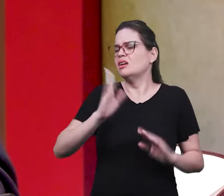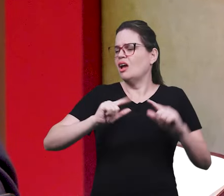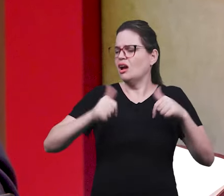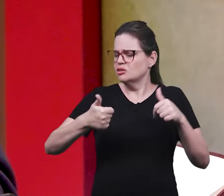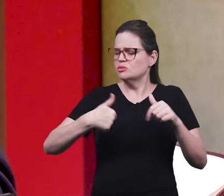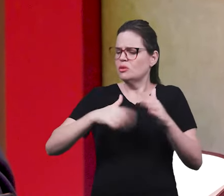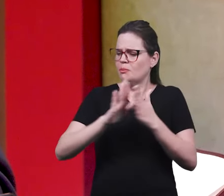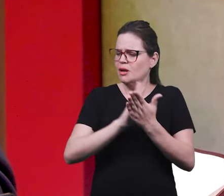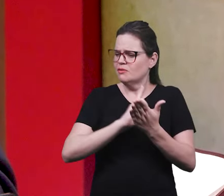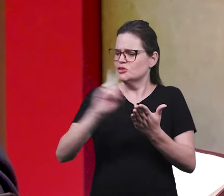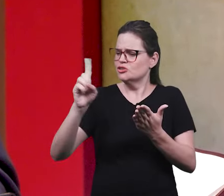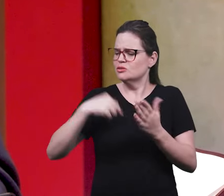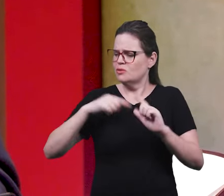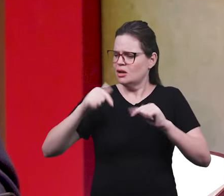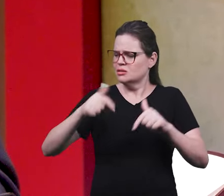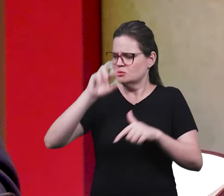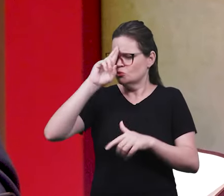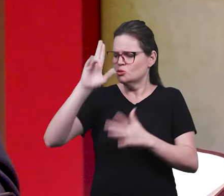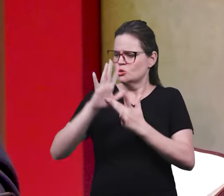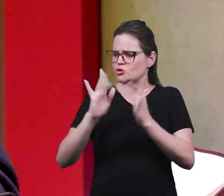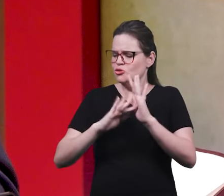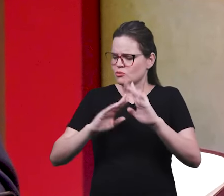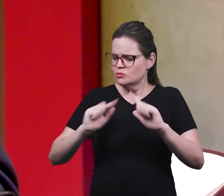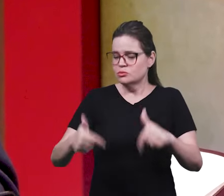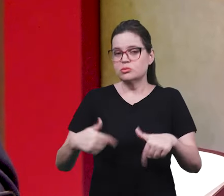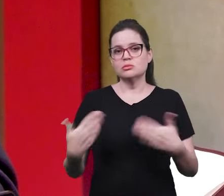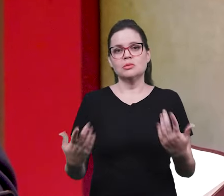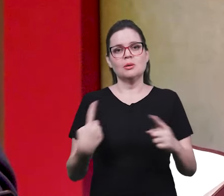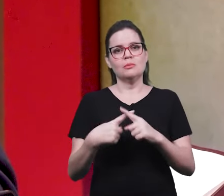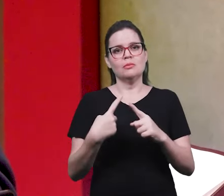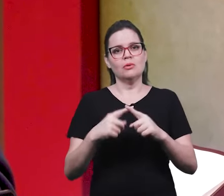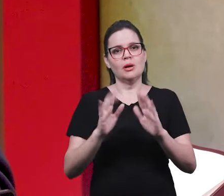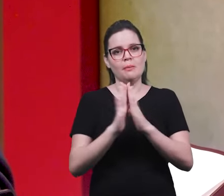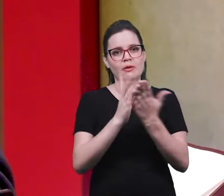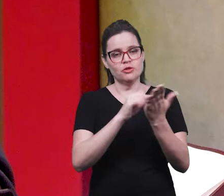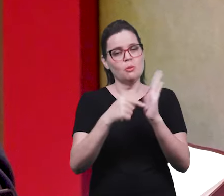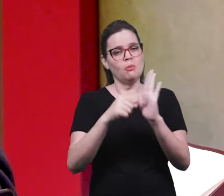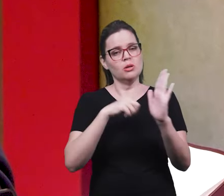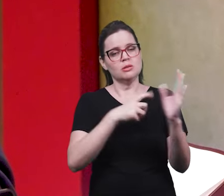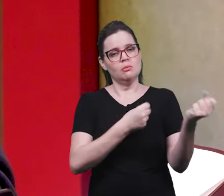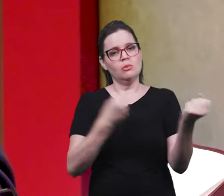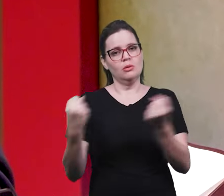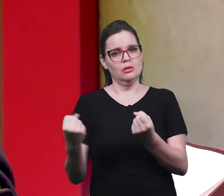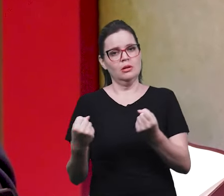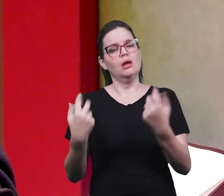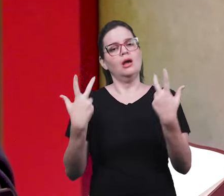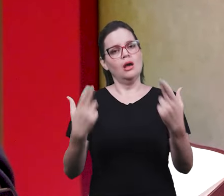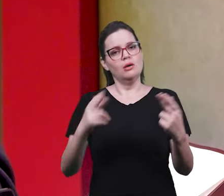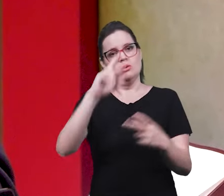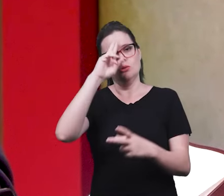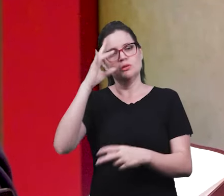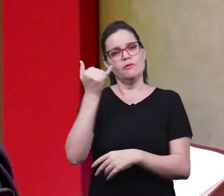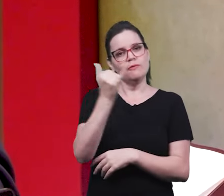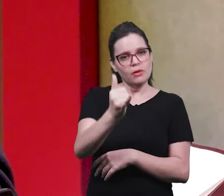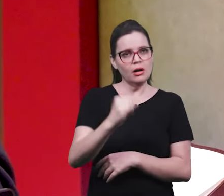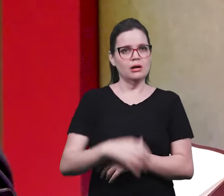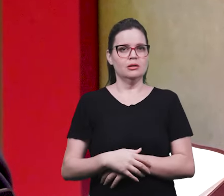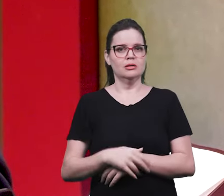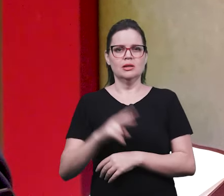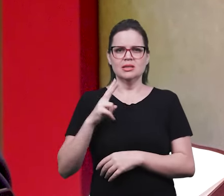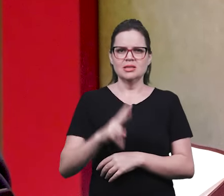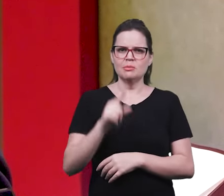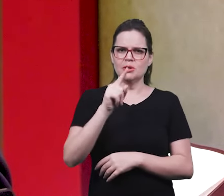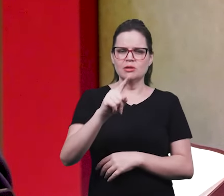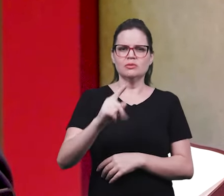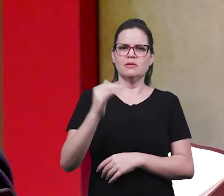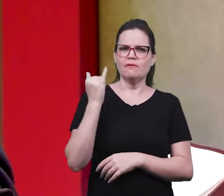Então a palavra tem poder. É como diz aqui, a palavra não voltará vazia. Uma palavra entregue sempre tem um